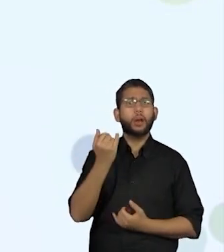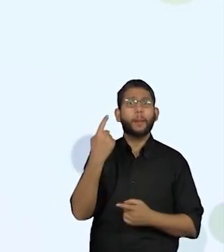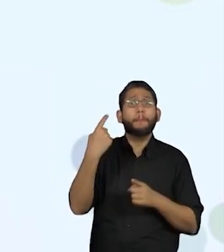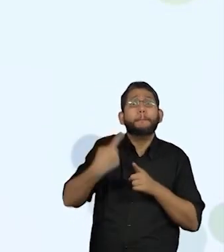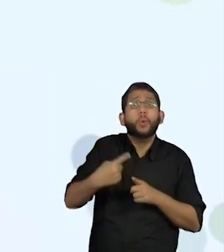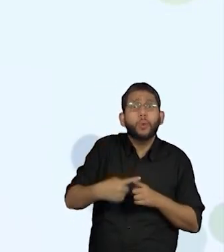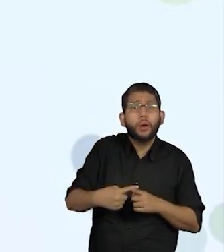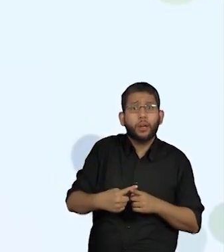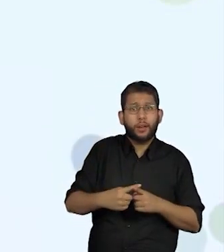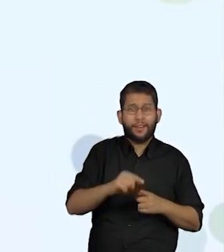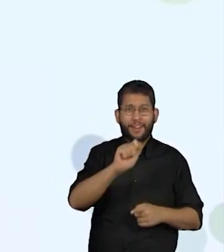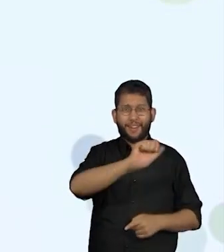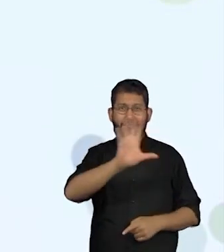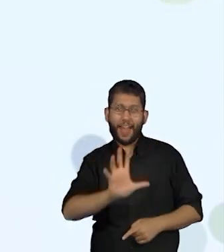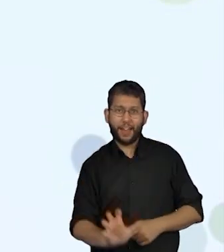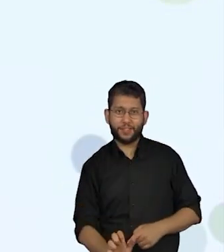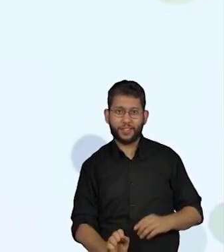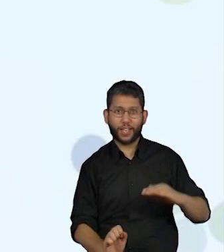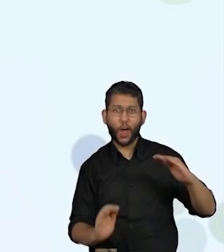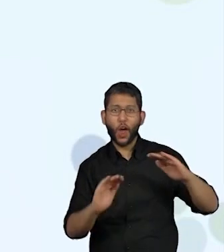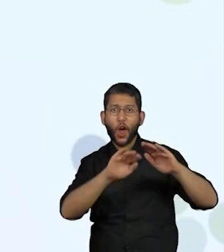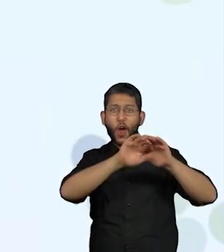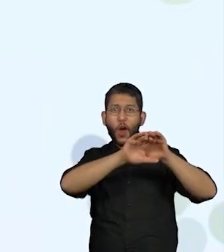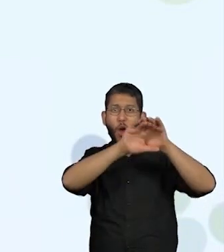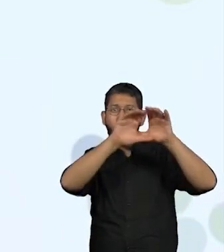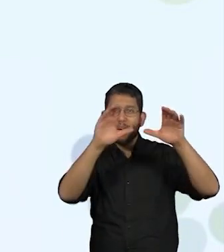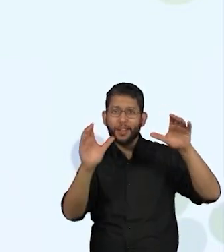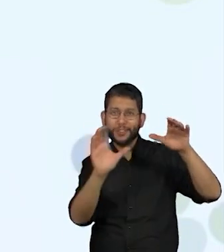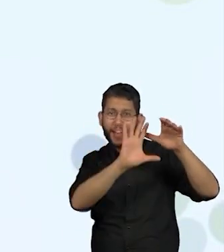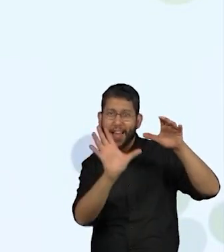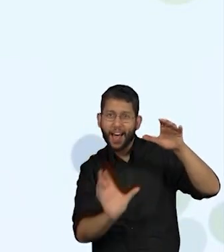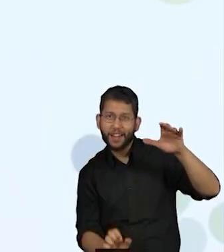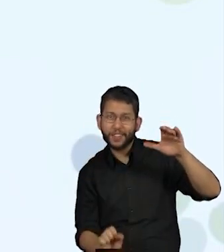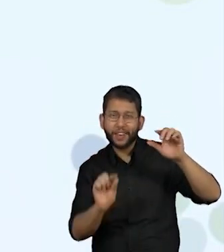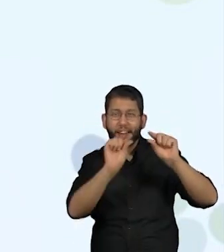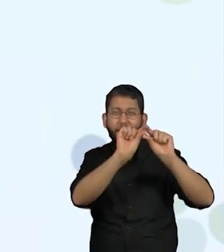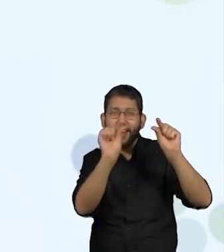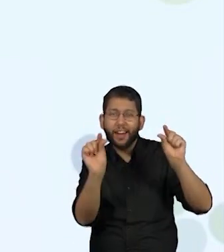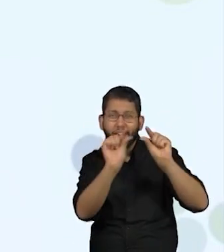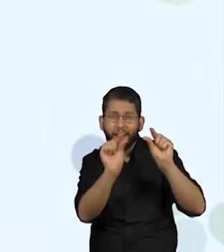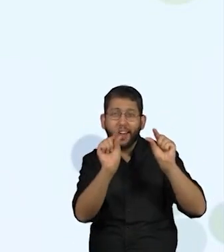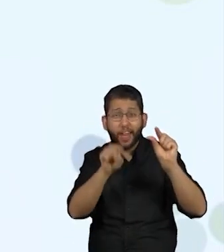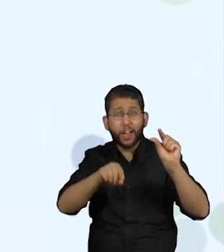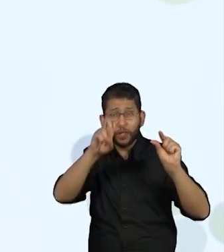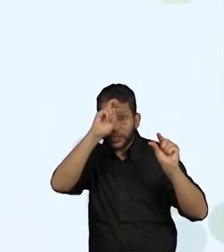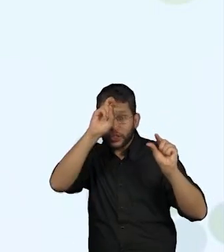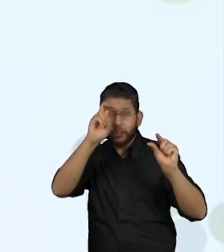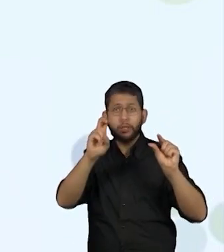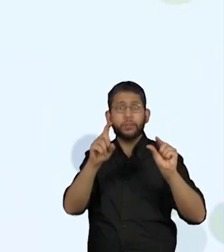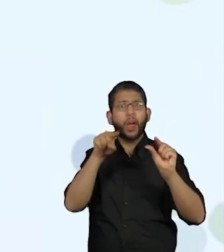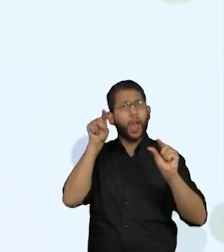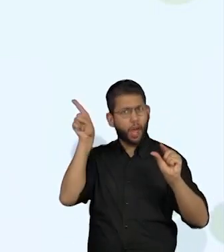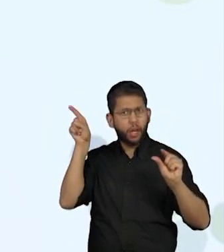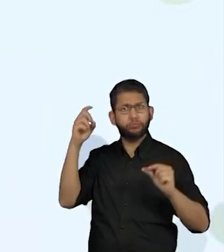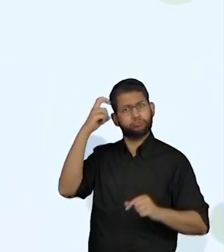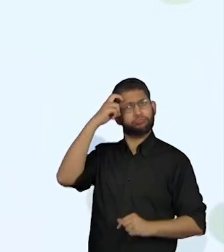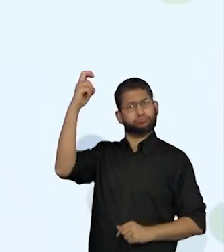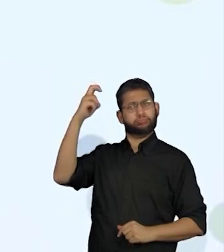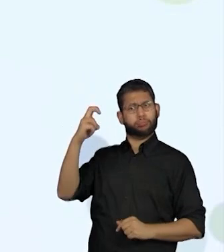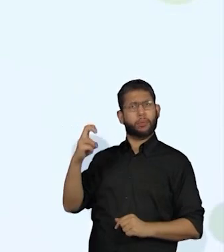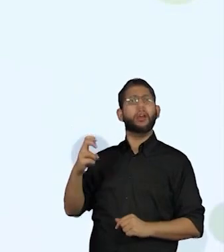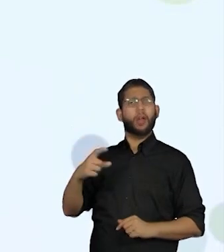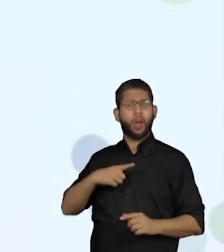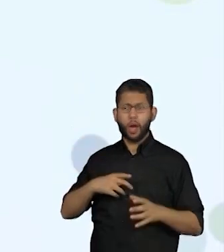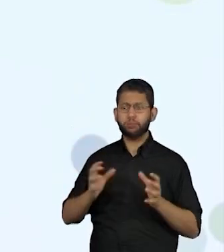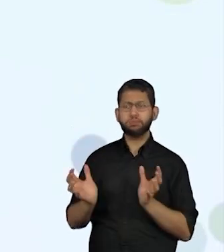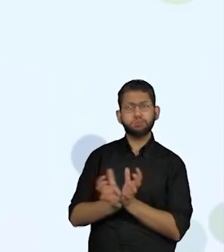continente africano, assim como o saber dos gregos e romanos que estruturam a civilização ocidental. Diferente do que grande parte das